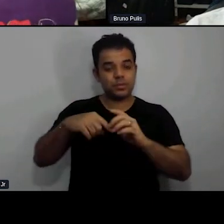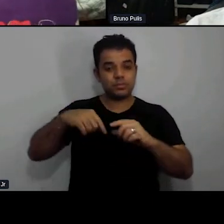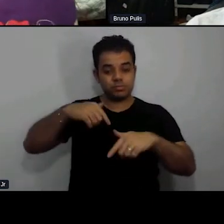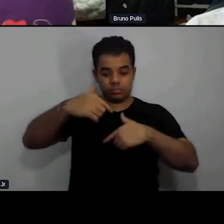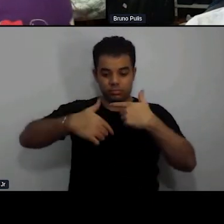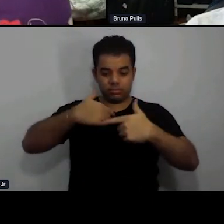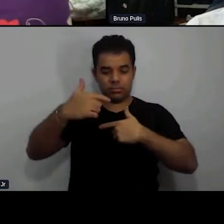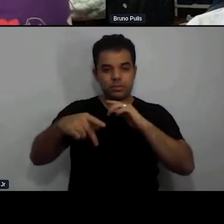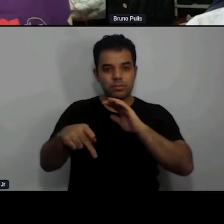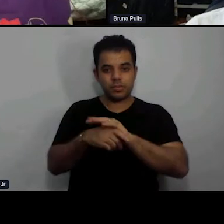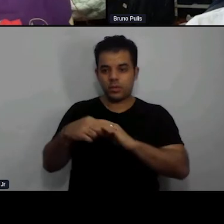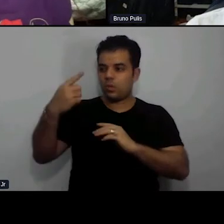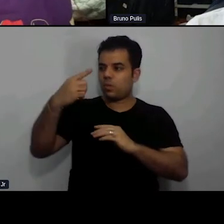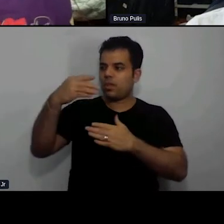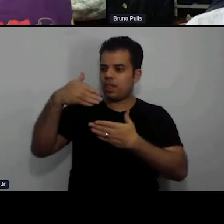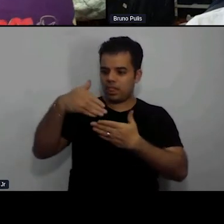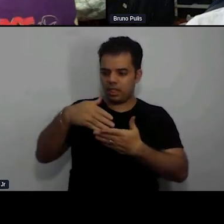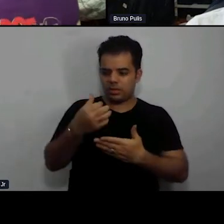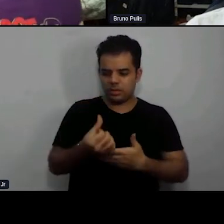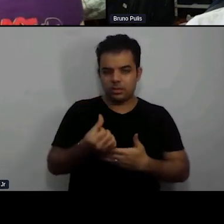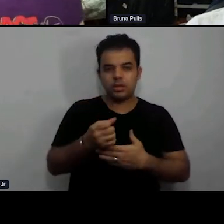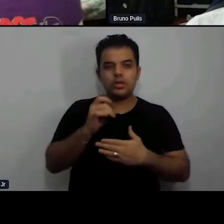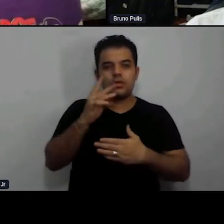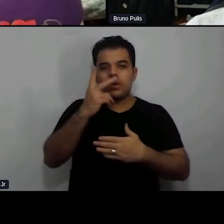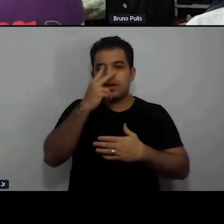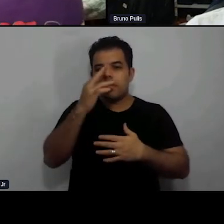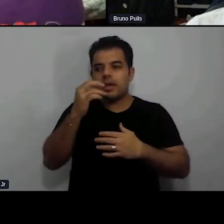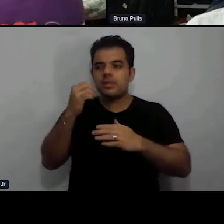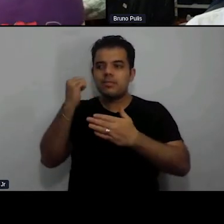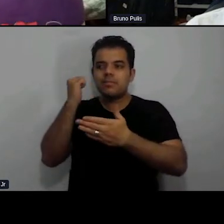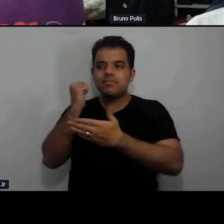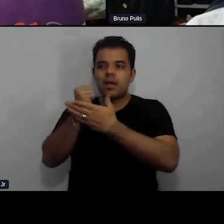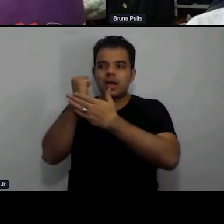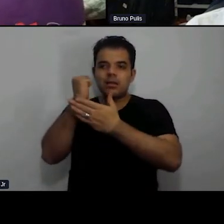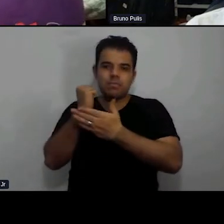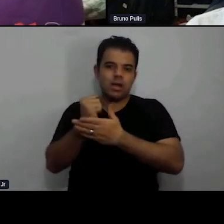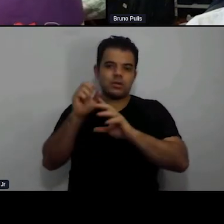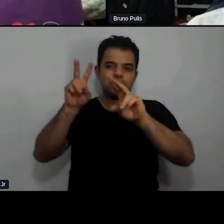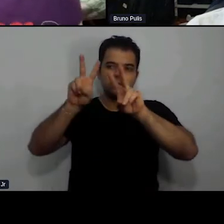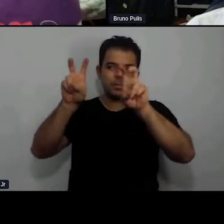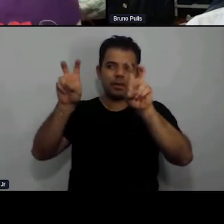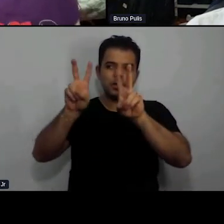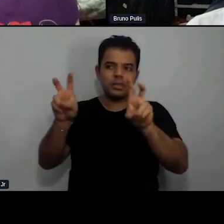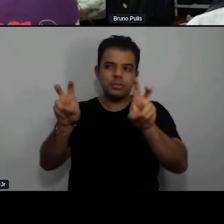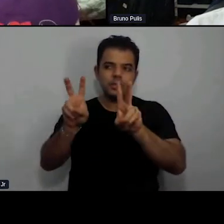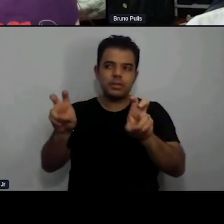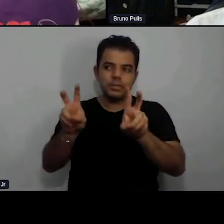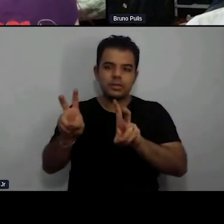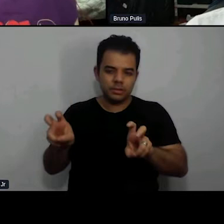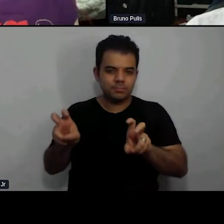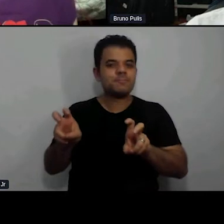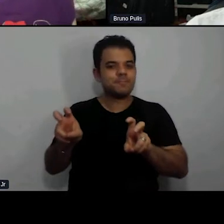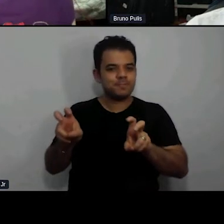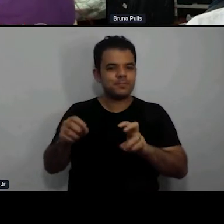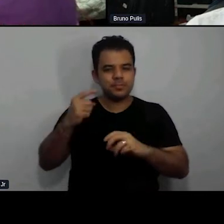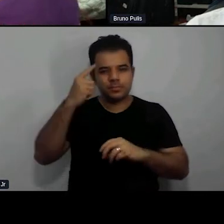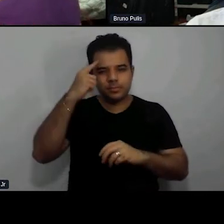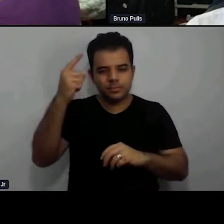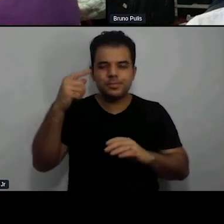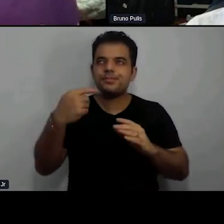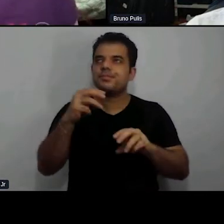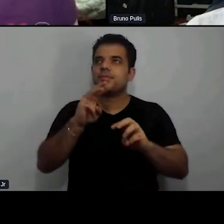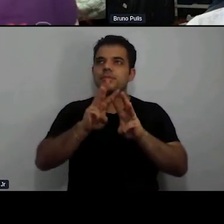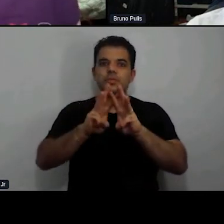do 1 até o 6, nós trabalhamos com marcações de títulos, né? E que é algo muito importante. Imagina uma página extensa